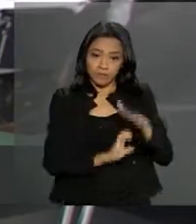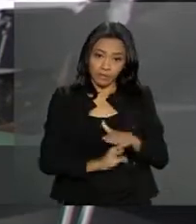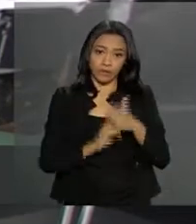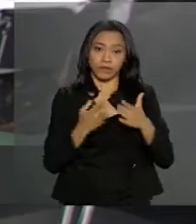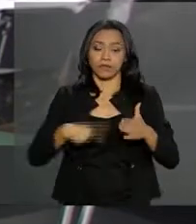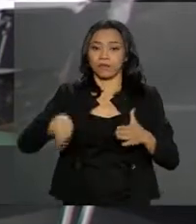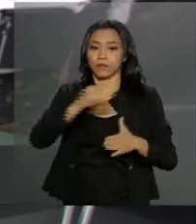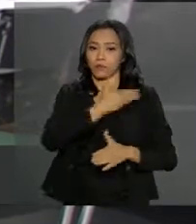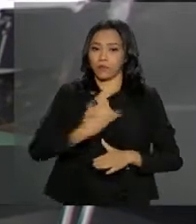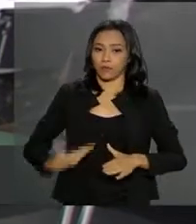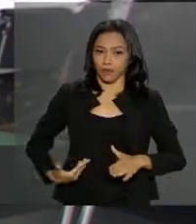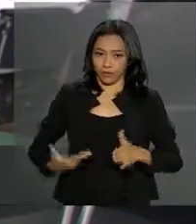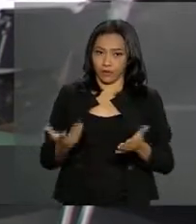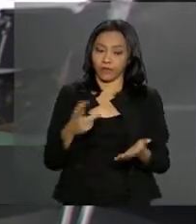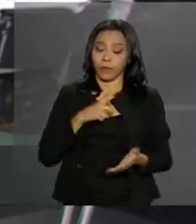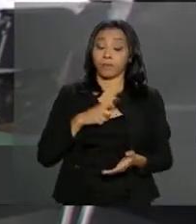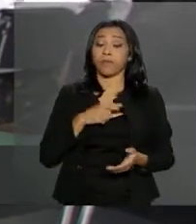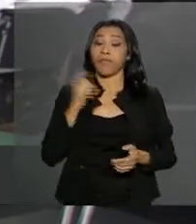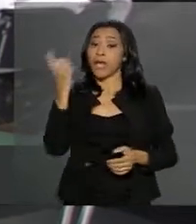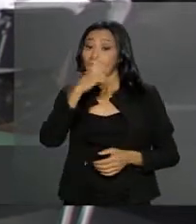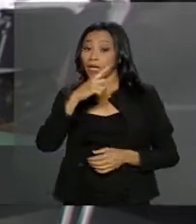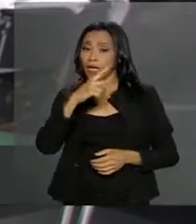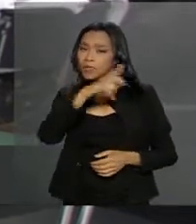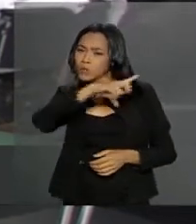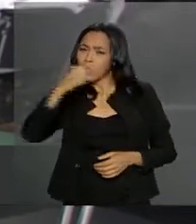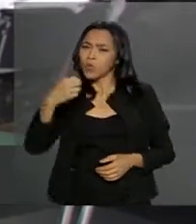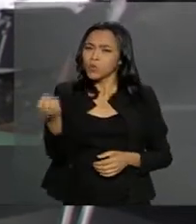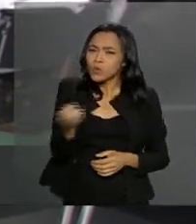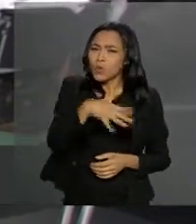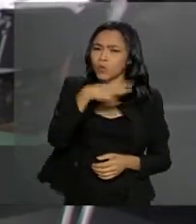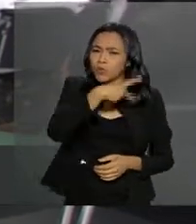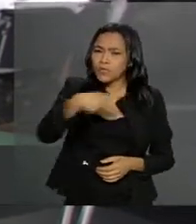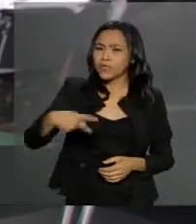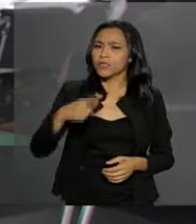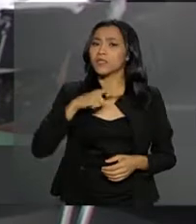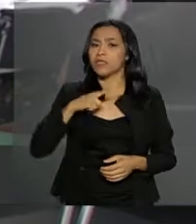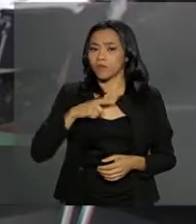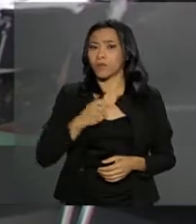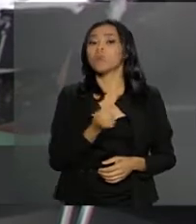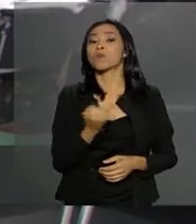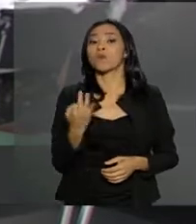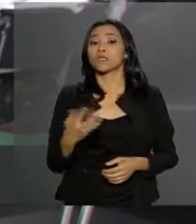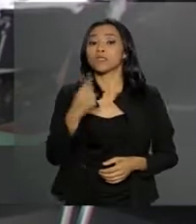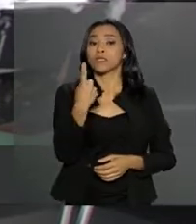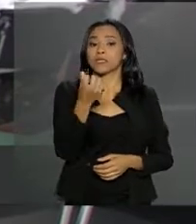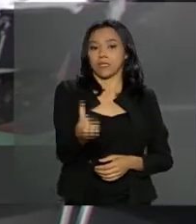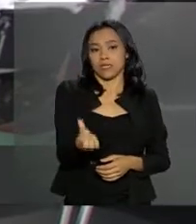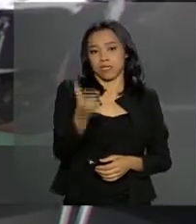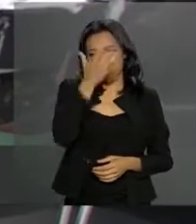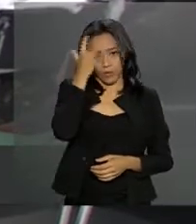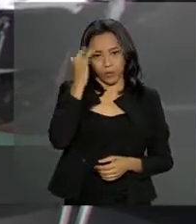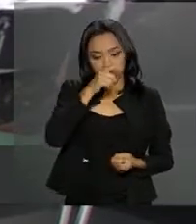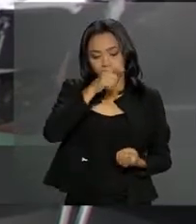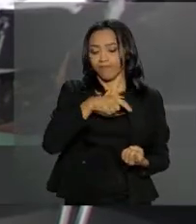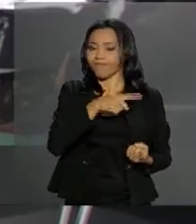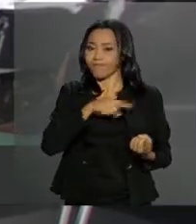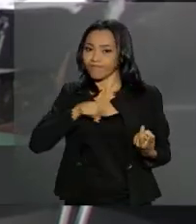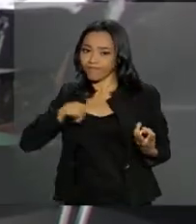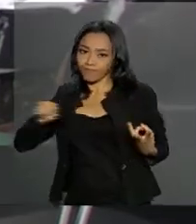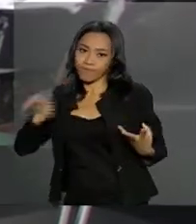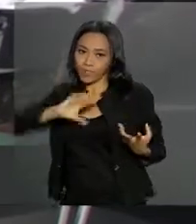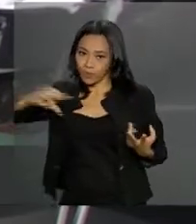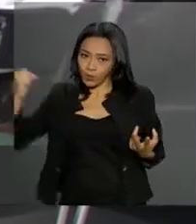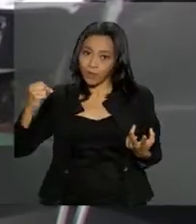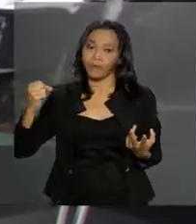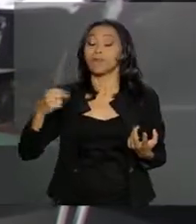processo seletivo para a escolha do novo presidente da estatal contou com 16 candidatos. O Conselho de Administração da